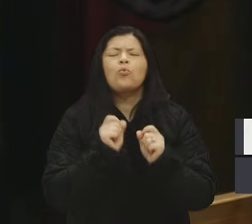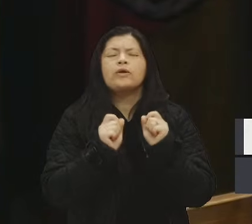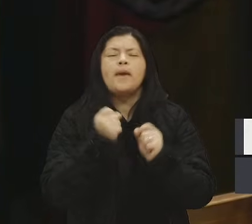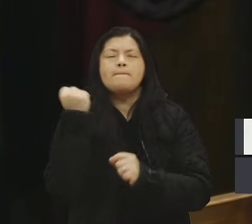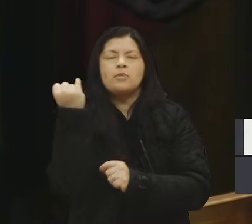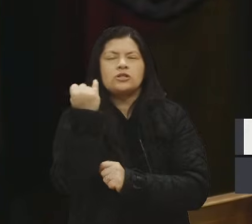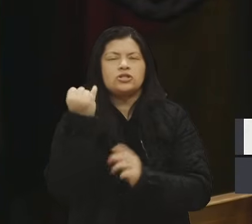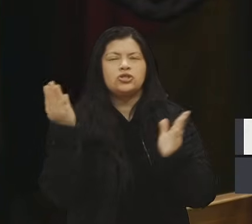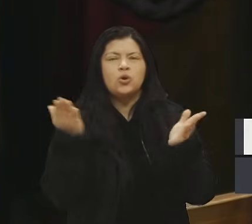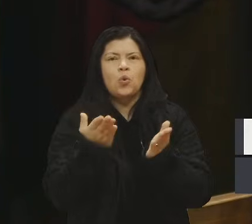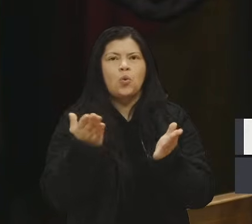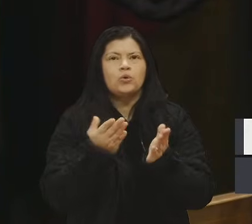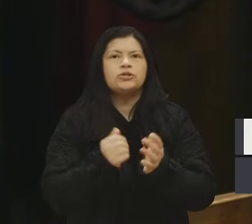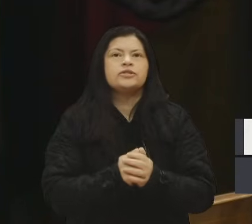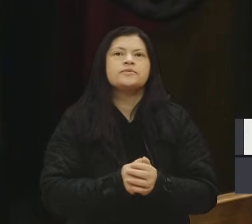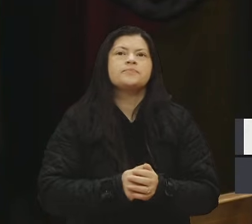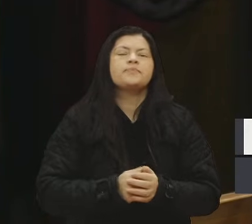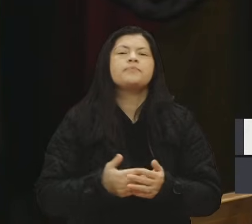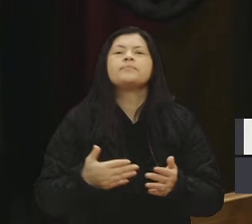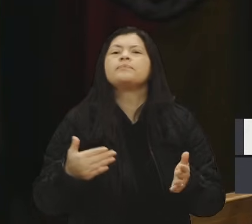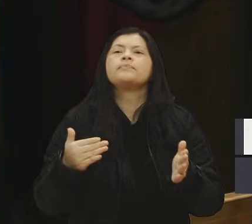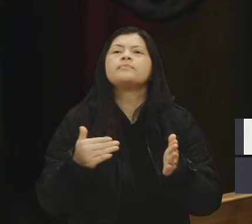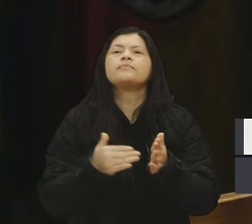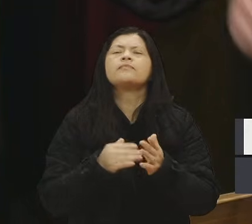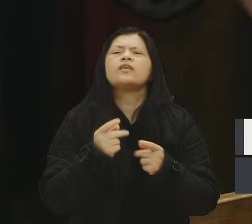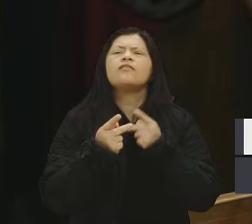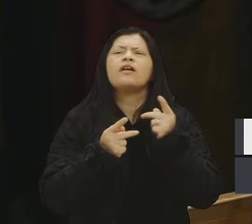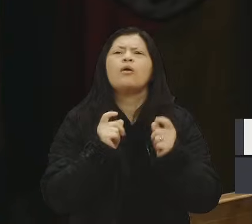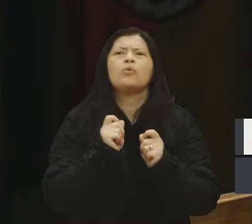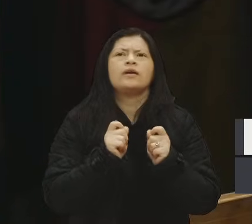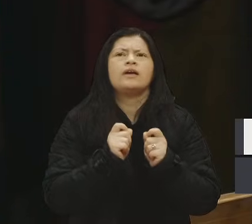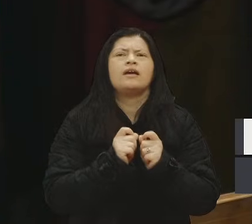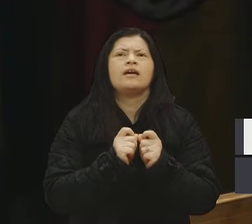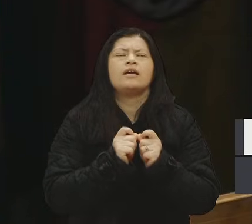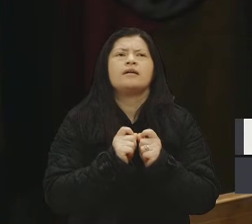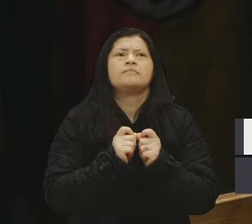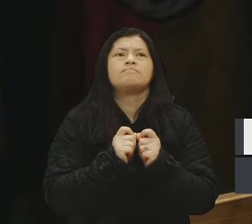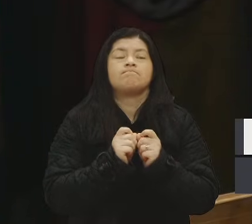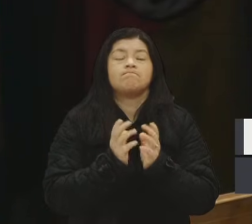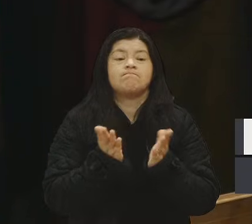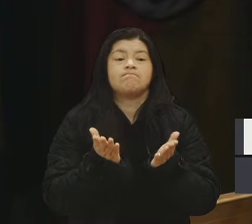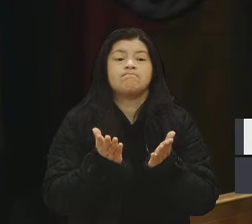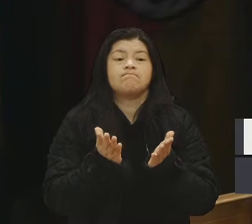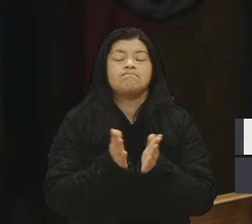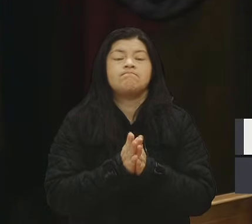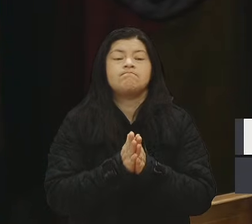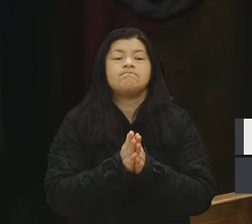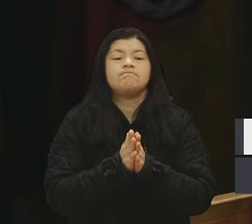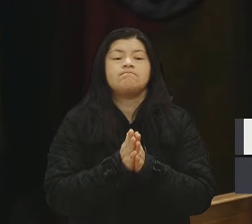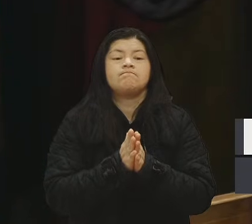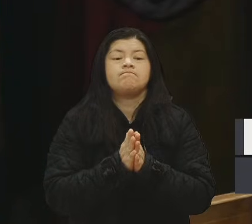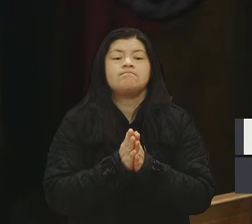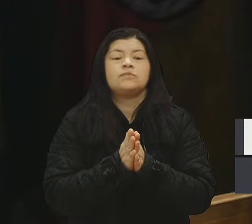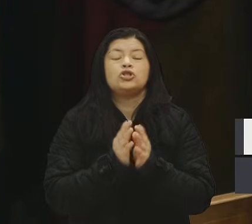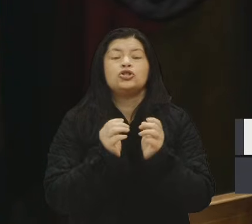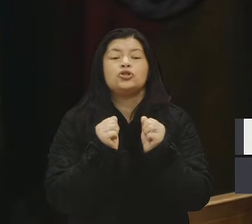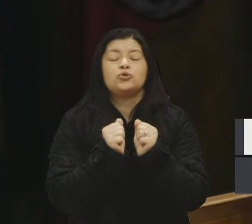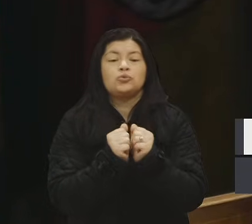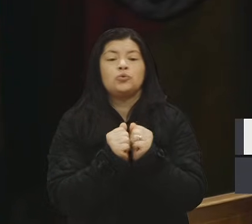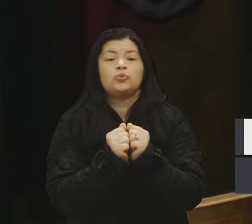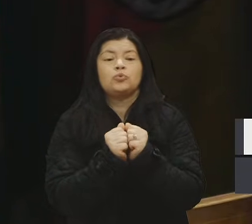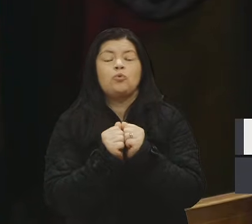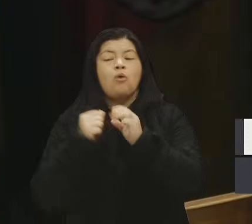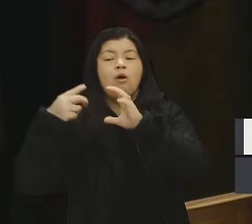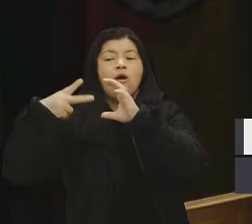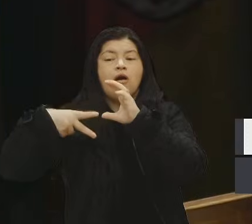hoje, até dizer que tem nos acompanhado em casa, né, pela TV Câmara,